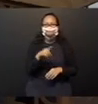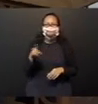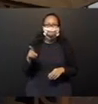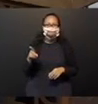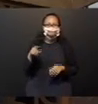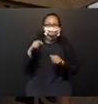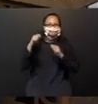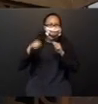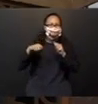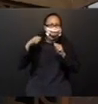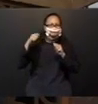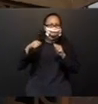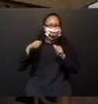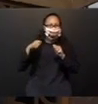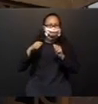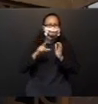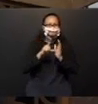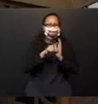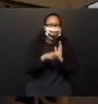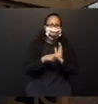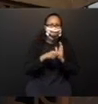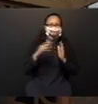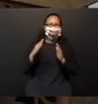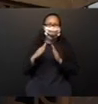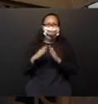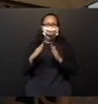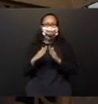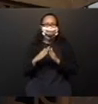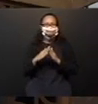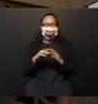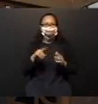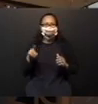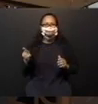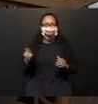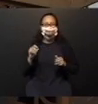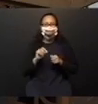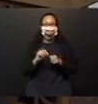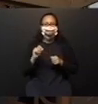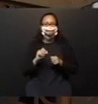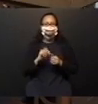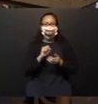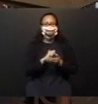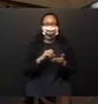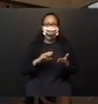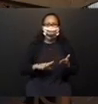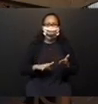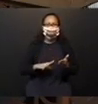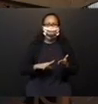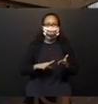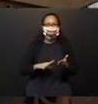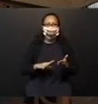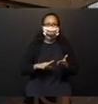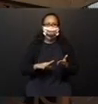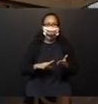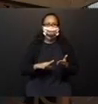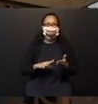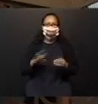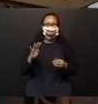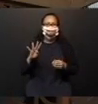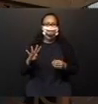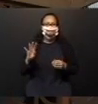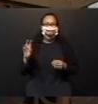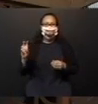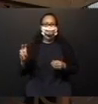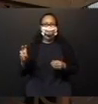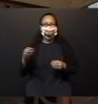nossa videoaula. Depois, em casa, vocês vão estar fazendo ali as atividades da página